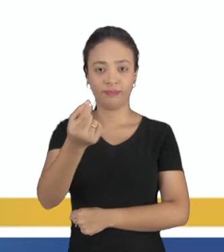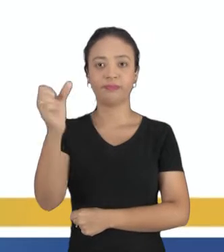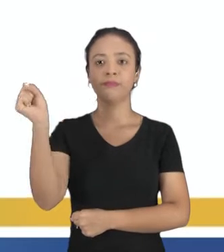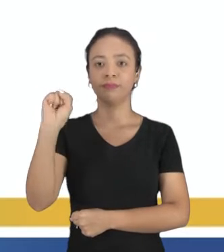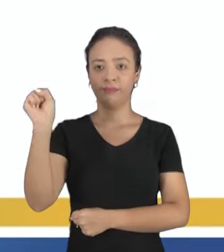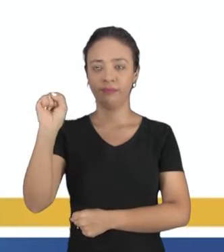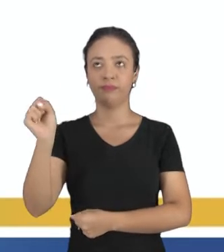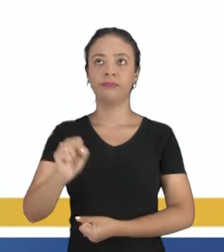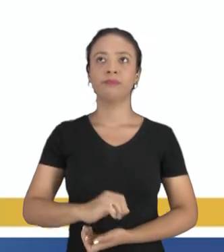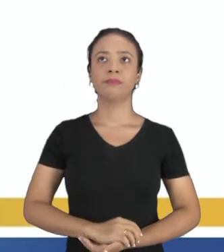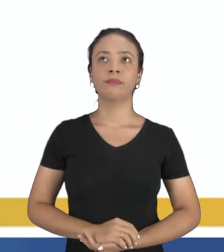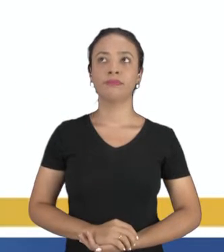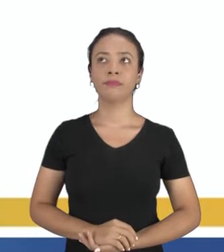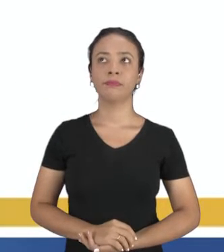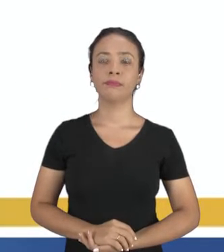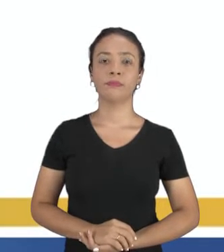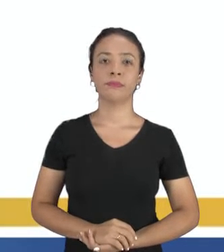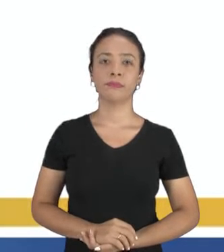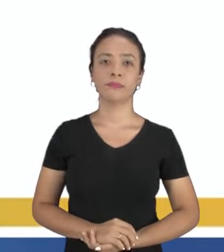420 segundos.